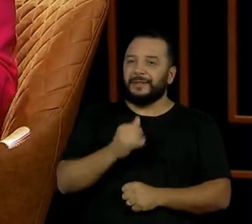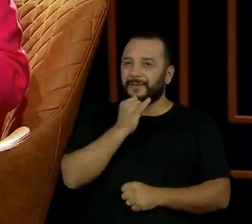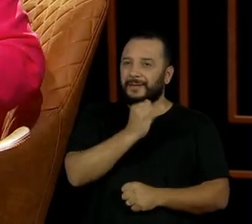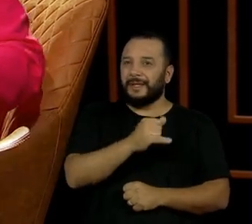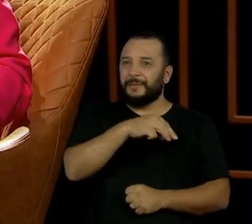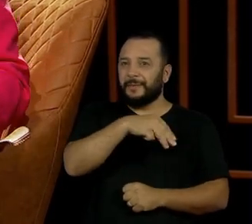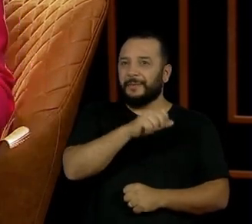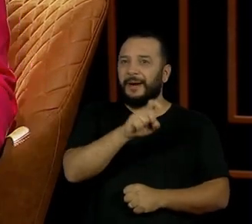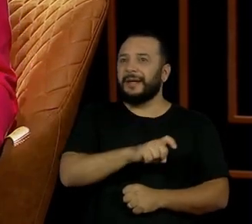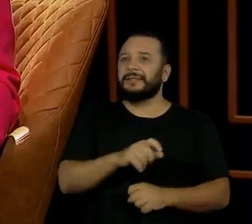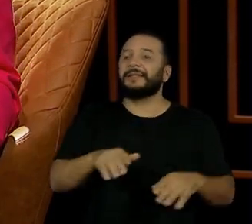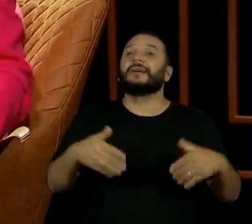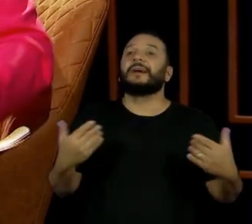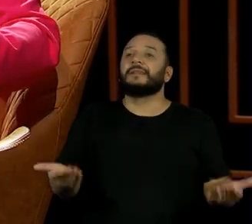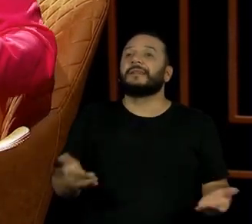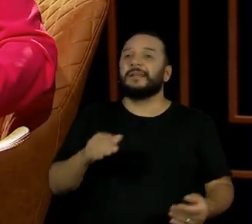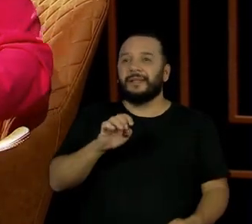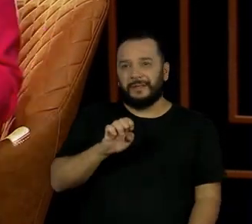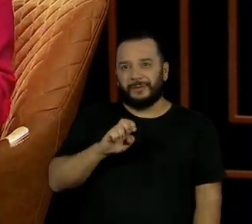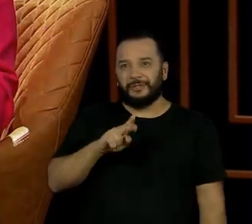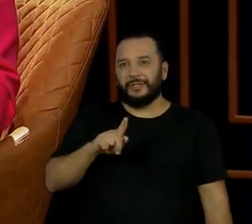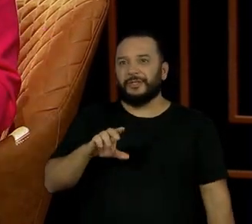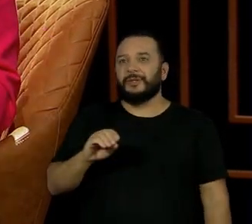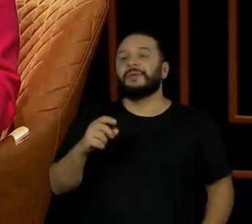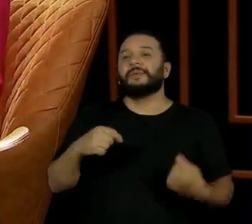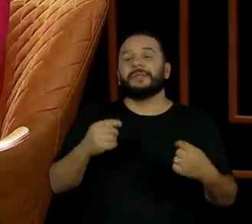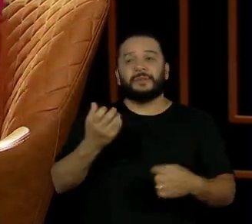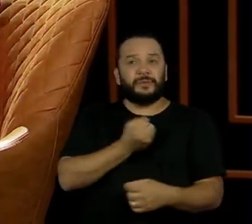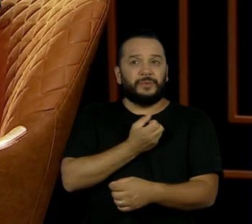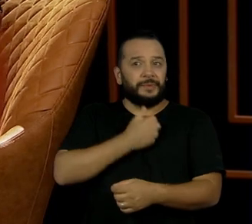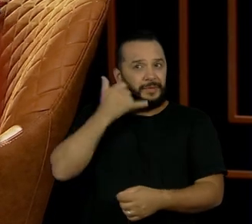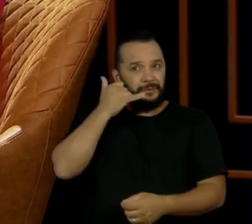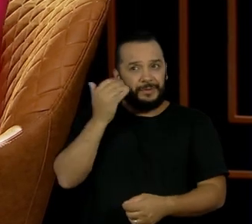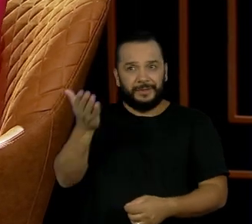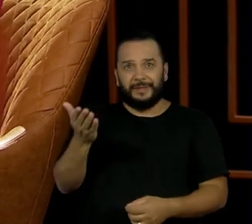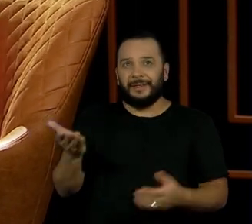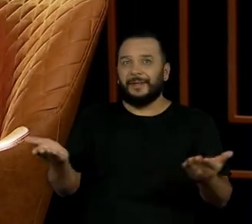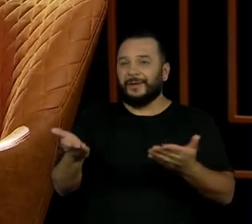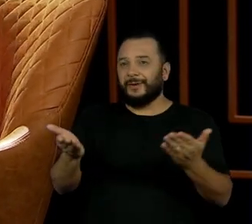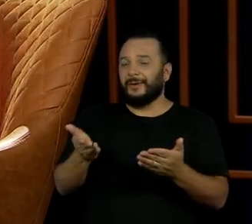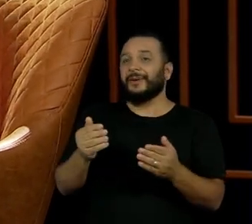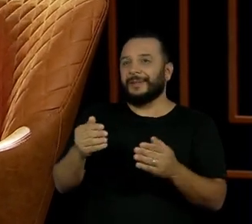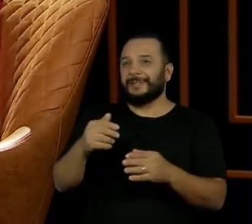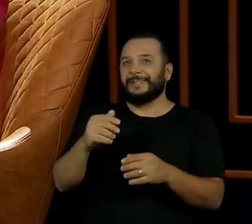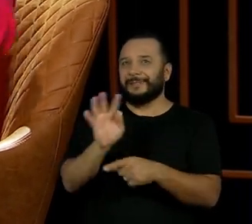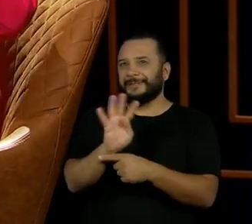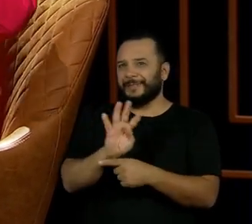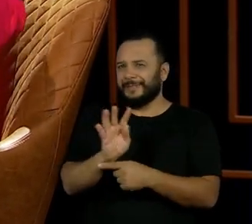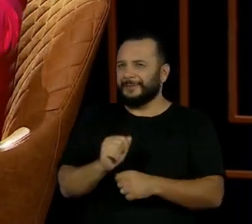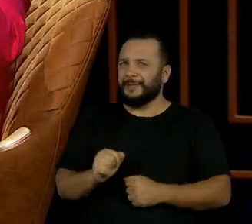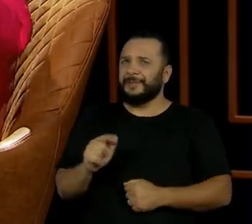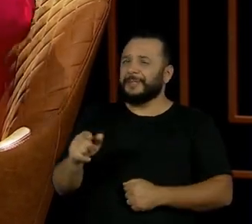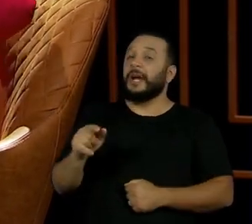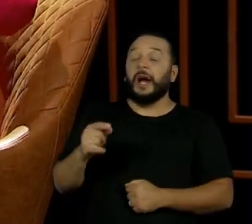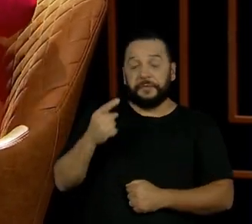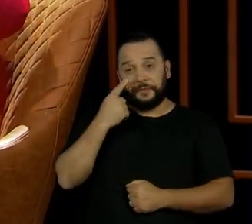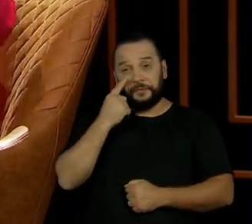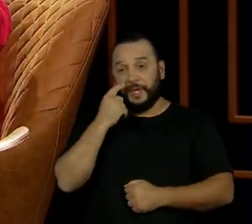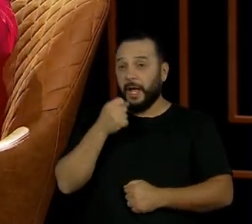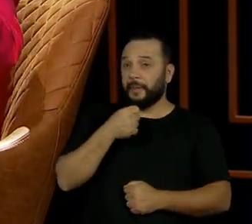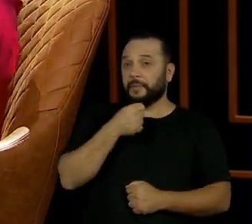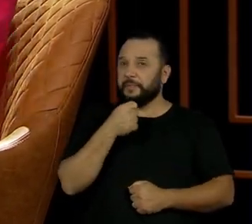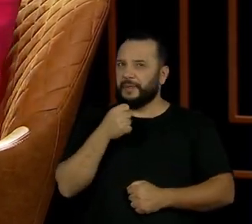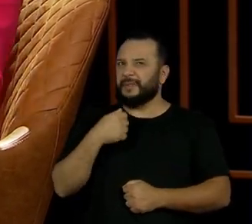de Castro Cadê o Eugênio eu preciso do telefone dele e agora eu ganho esse presente ainda quando você falaram ah